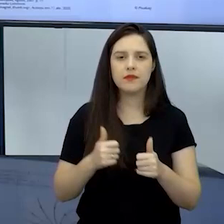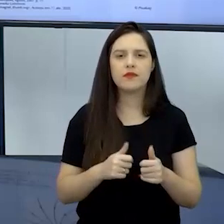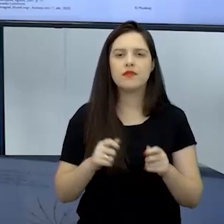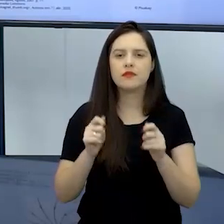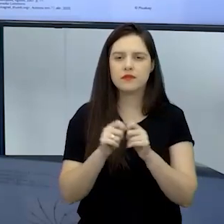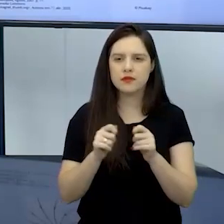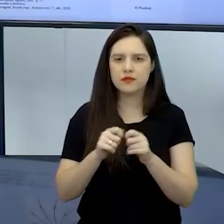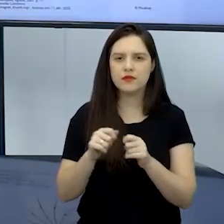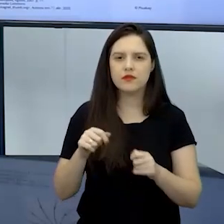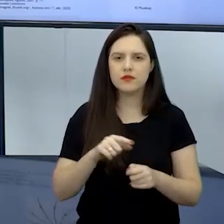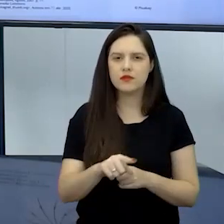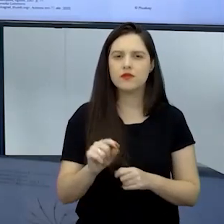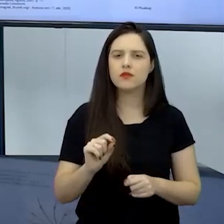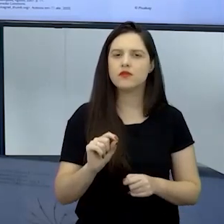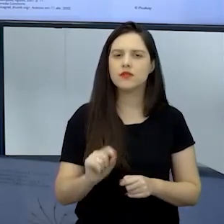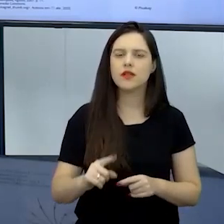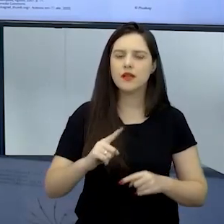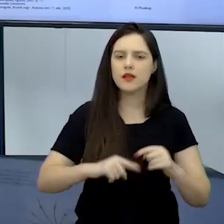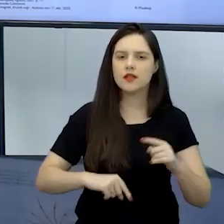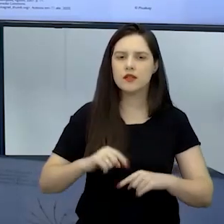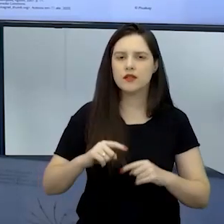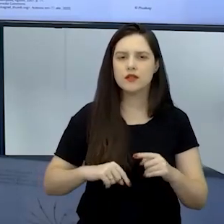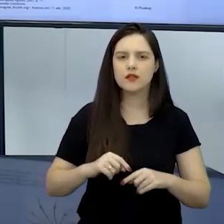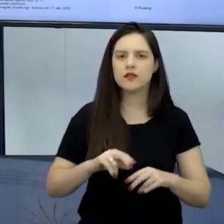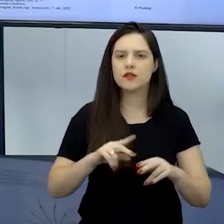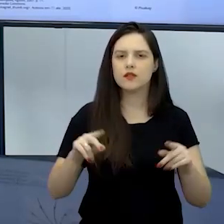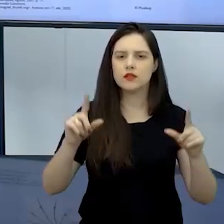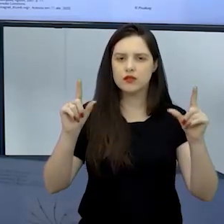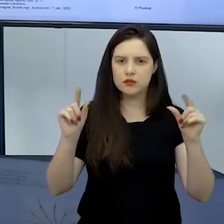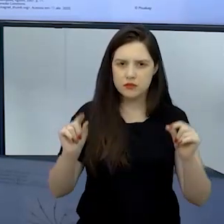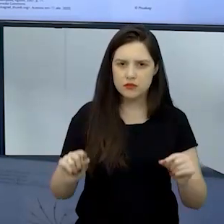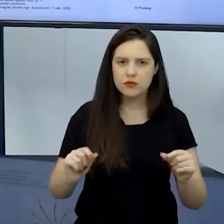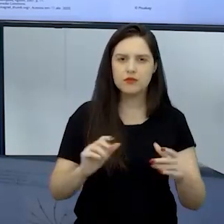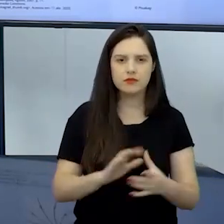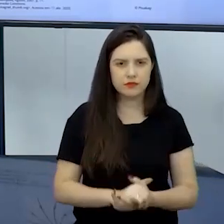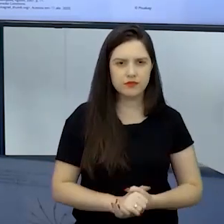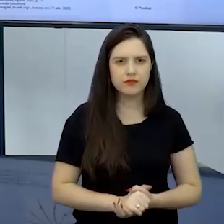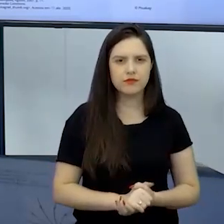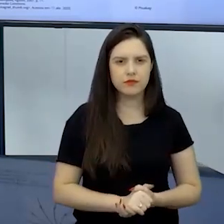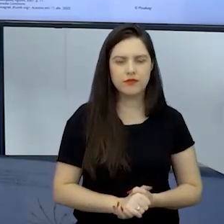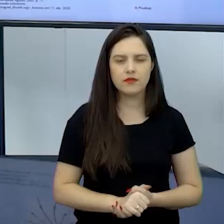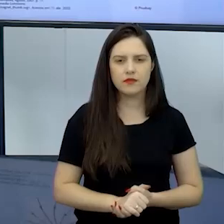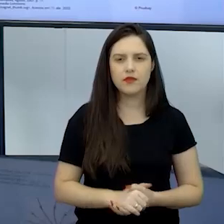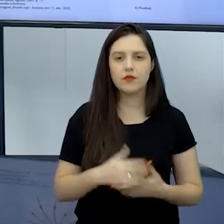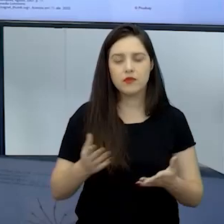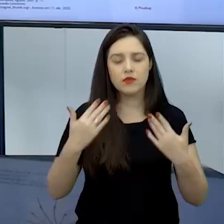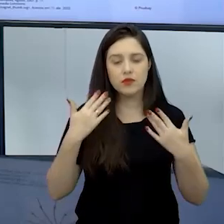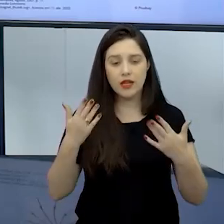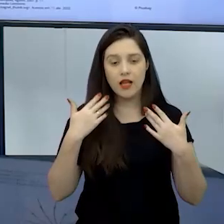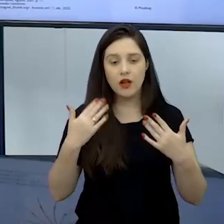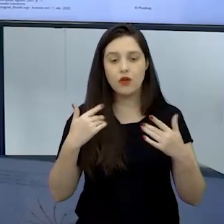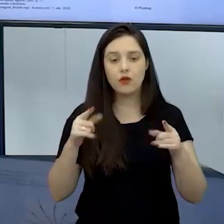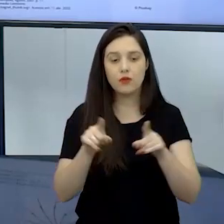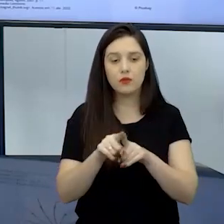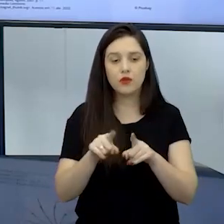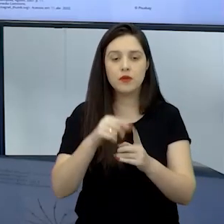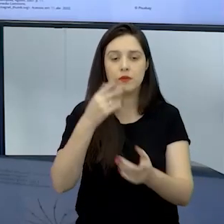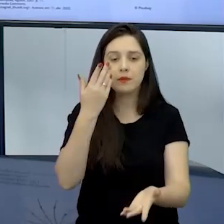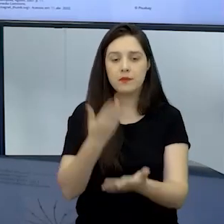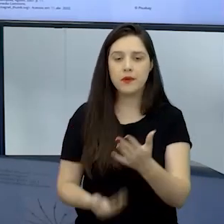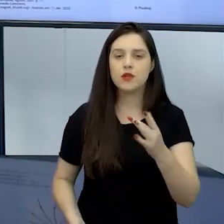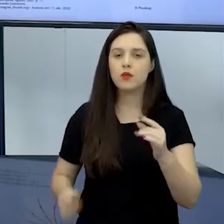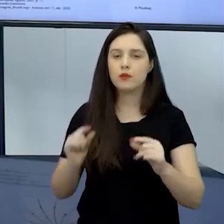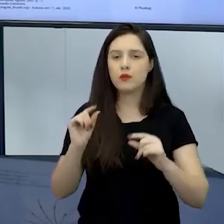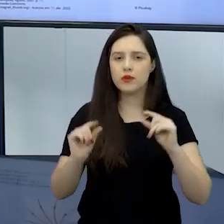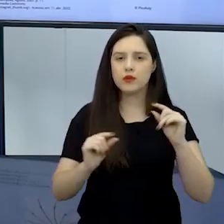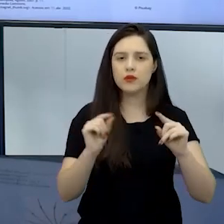pode perder? Tem materiais, se você esquentar ele, hein, Gibalina, se você esquentar muito, for esse muito calor, ele pode até perder um pouquinho, né, com relação